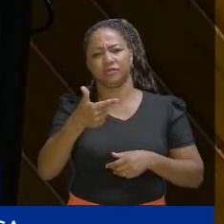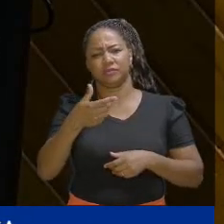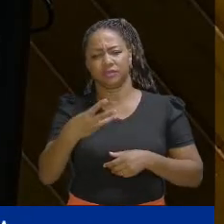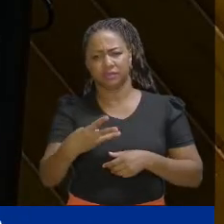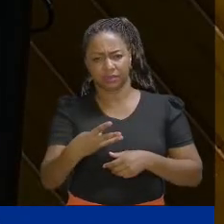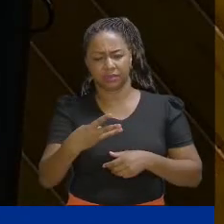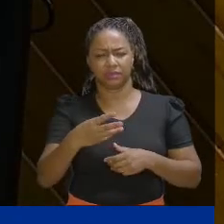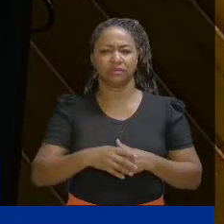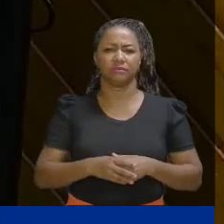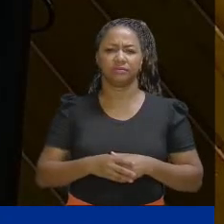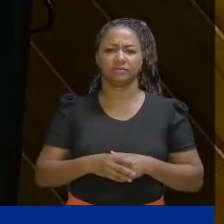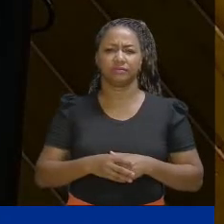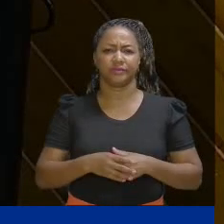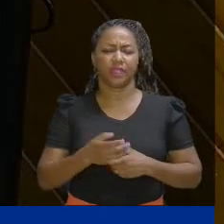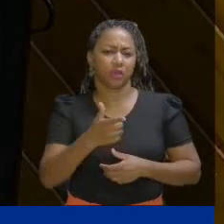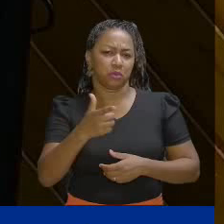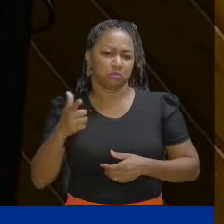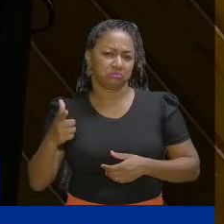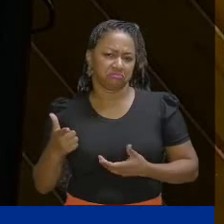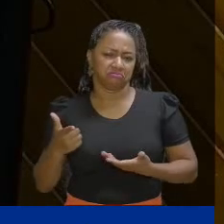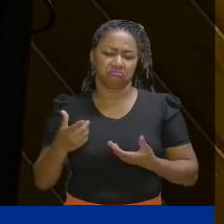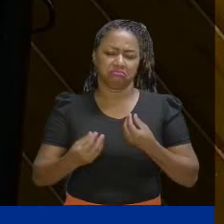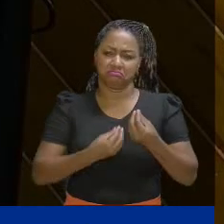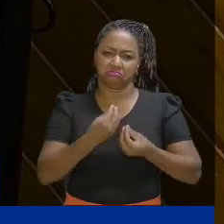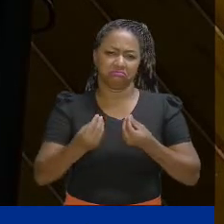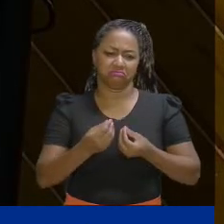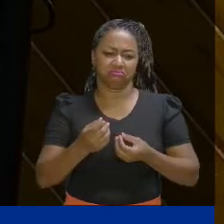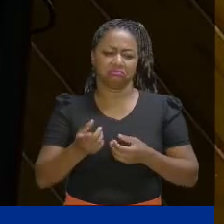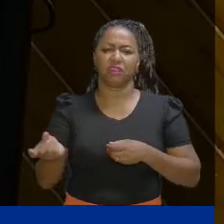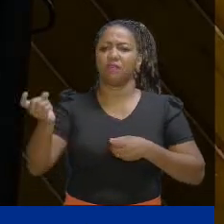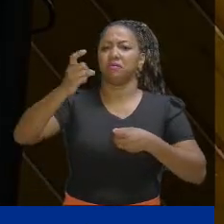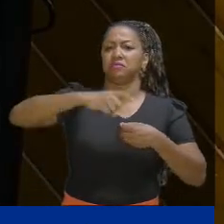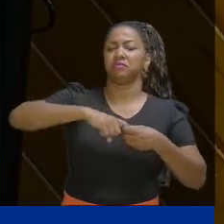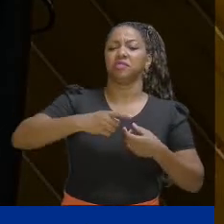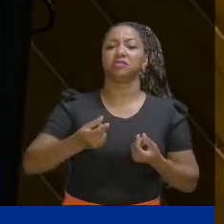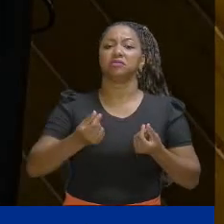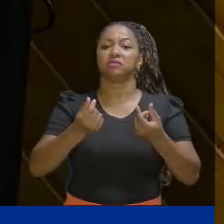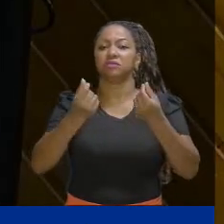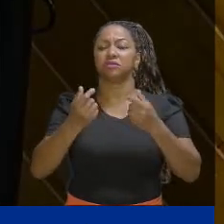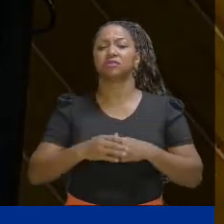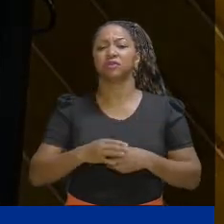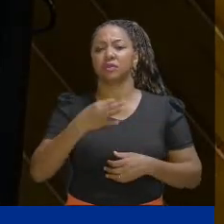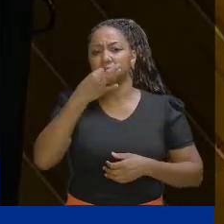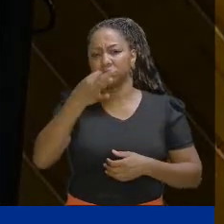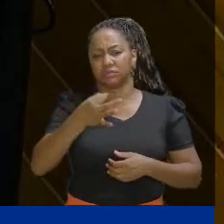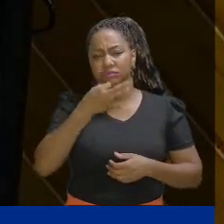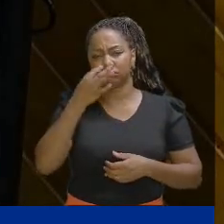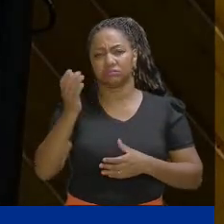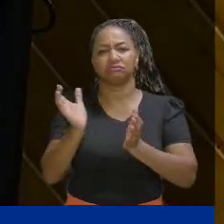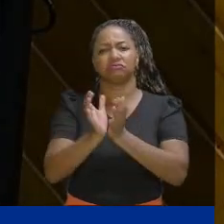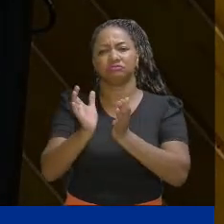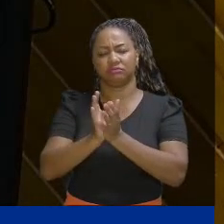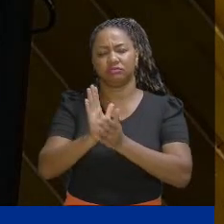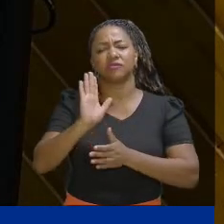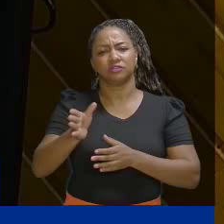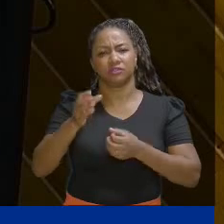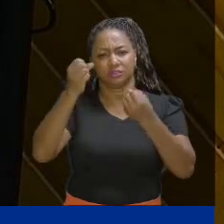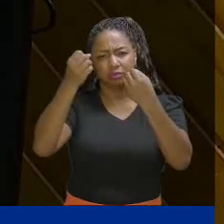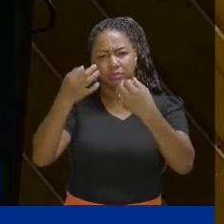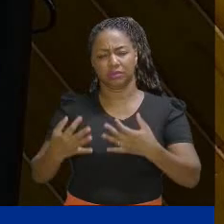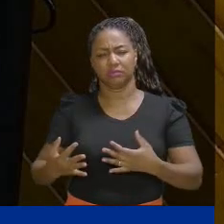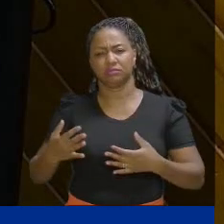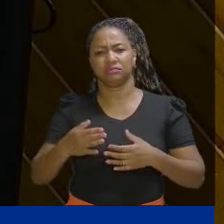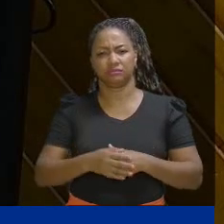2023. Não vou determinar devolução, seguindo como o parecer ministerial já fez constar,